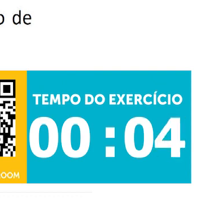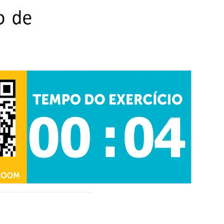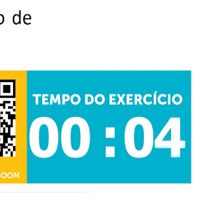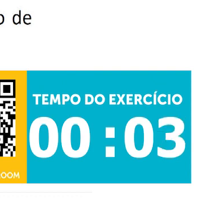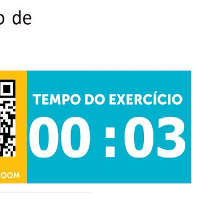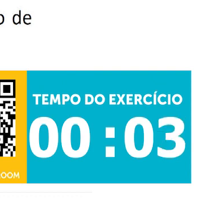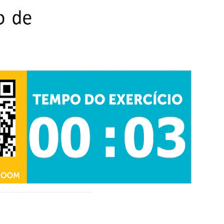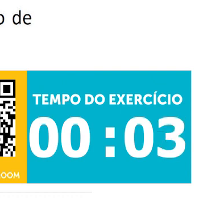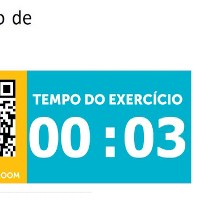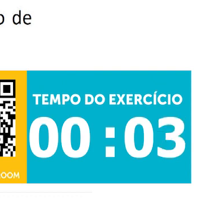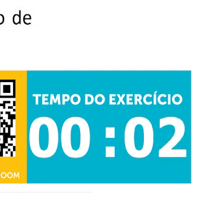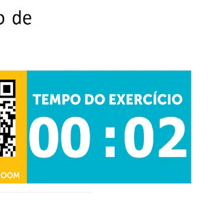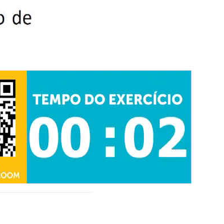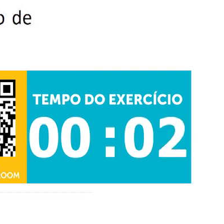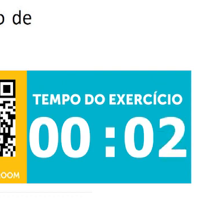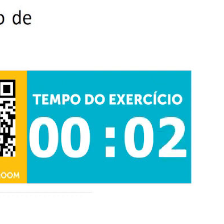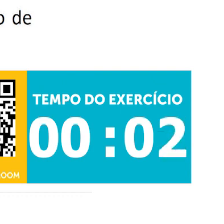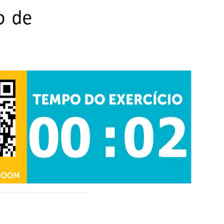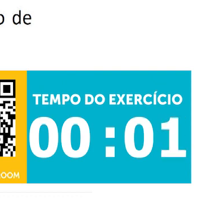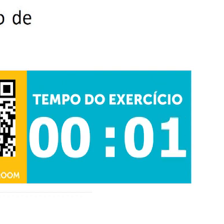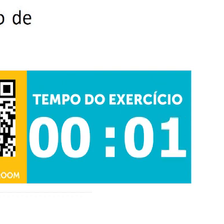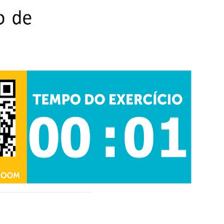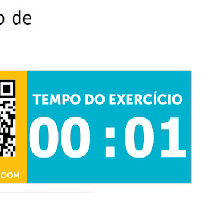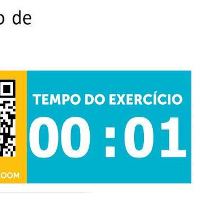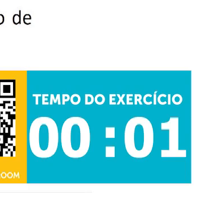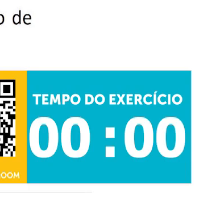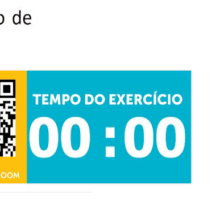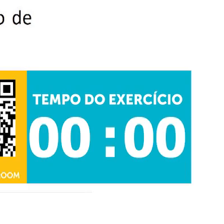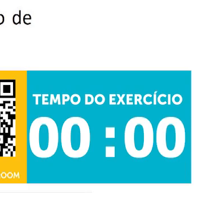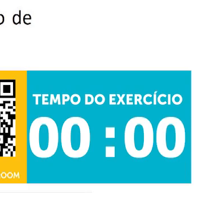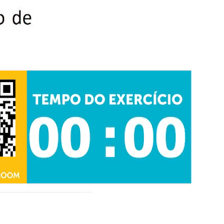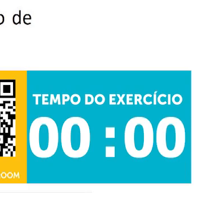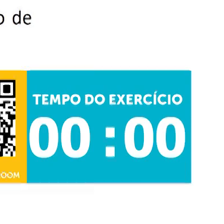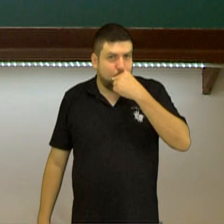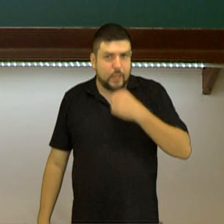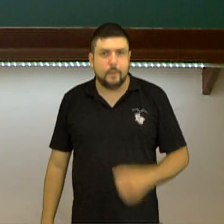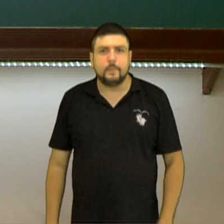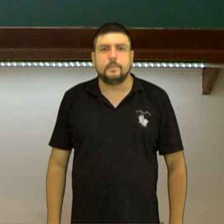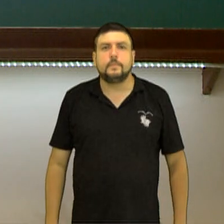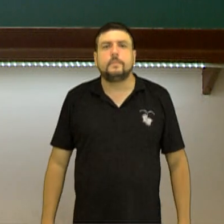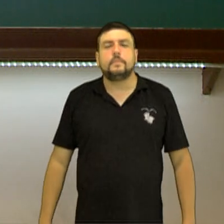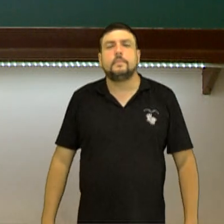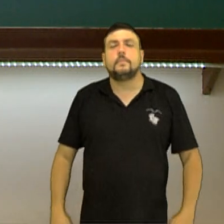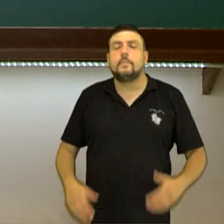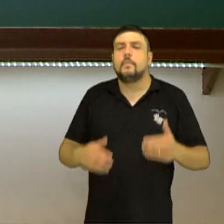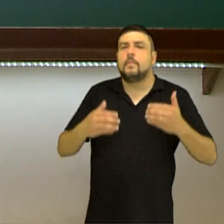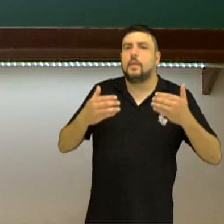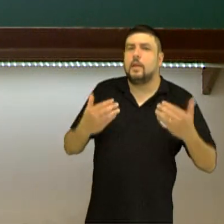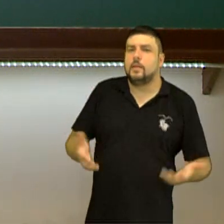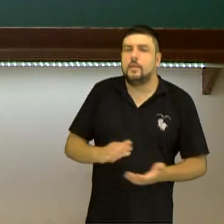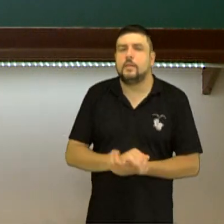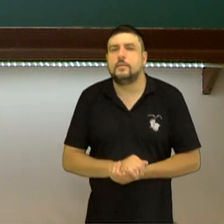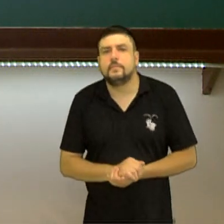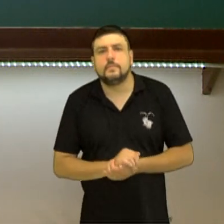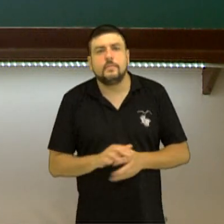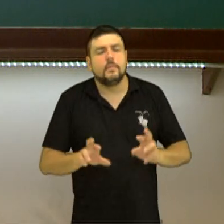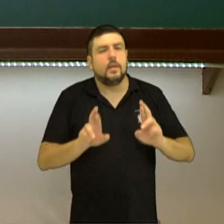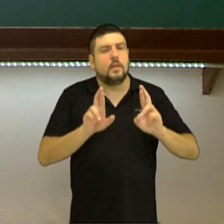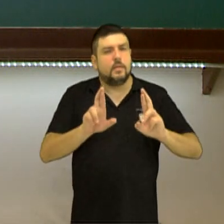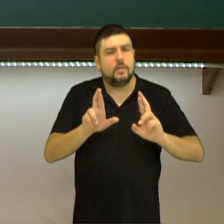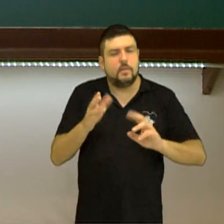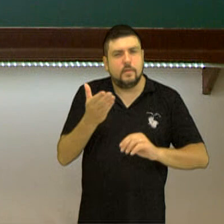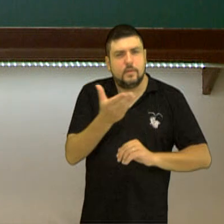Então, galera, espero que você tenha resolvido tranquilamente o problema. Então, olha só. O que a gente quer fazer? Colocar esse número